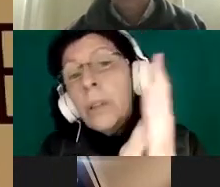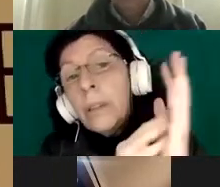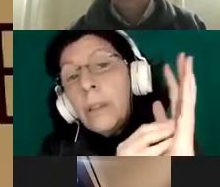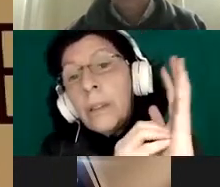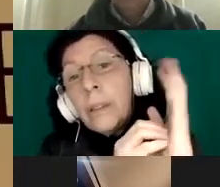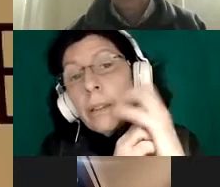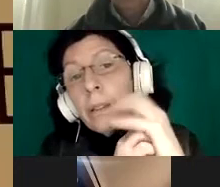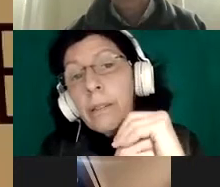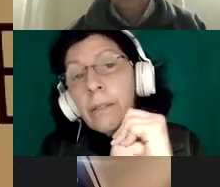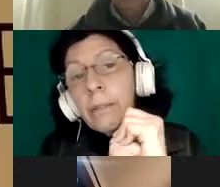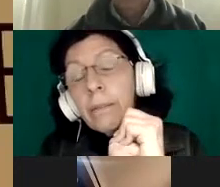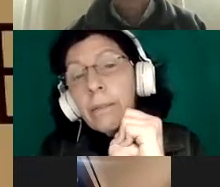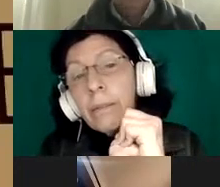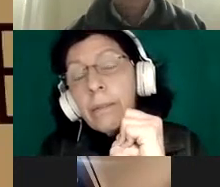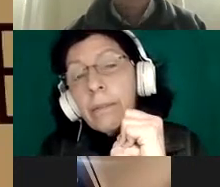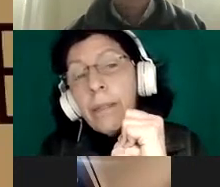porque